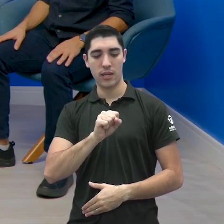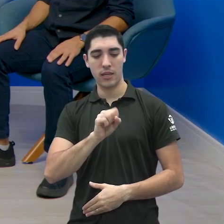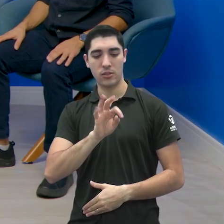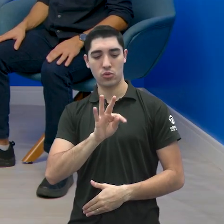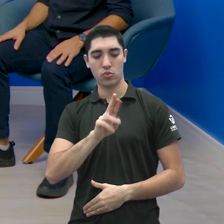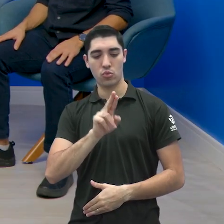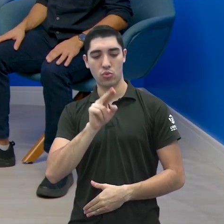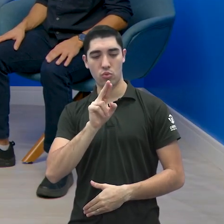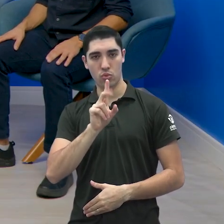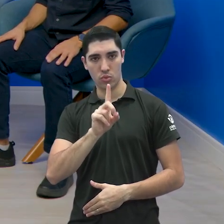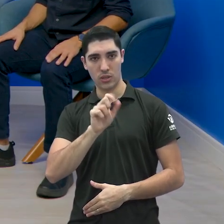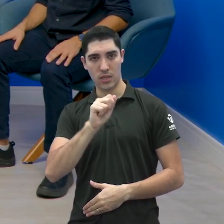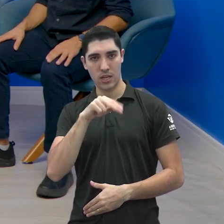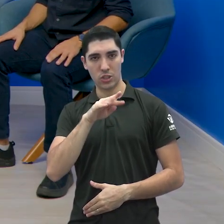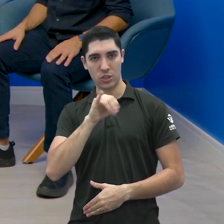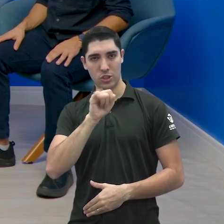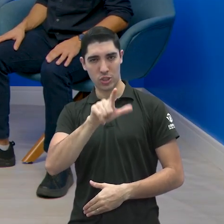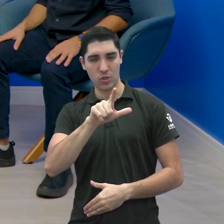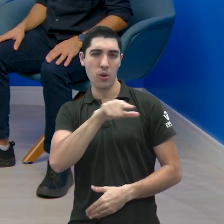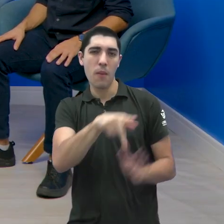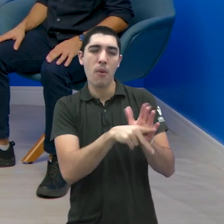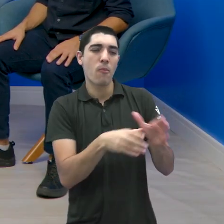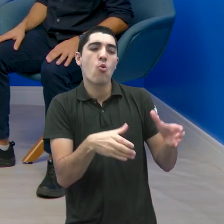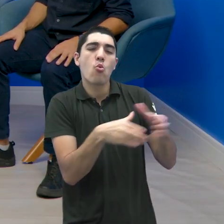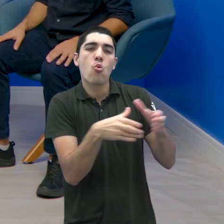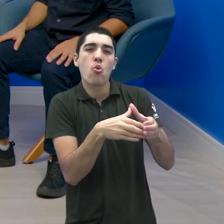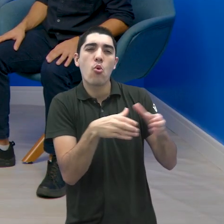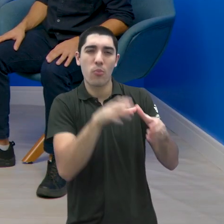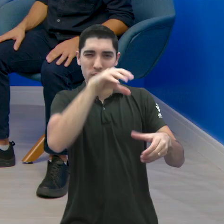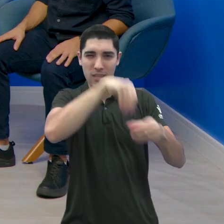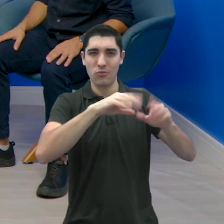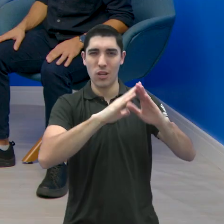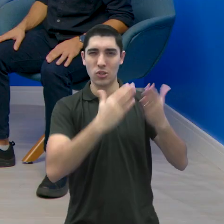de trazer a política dentro da escola.